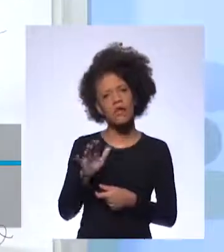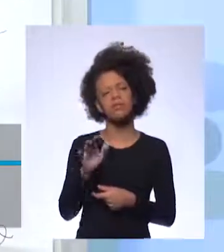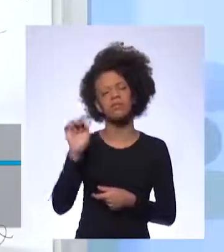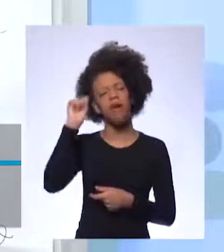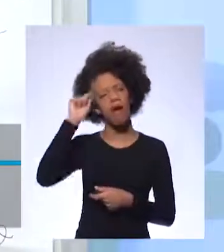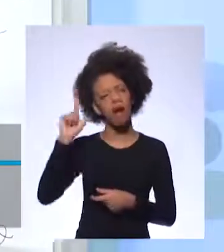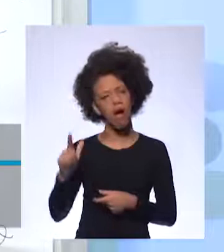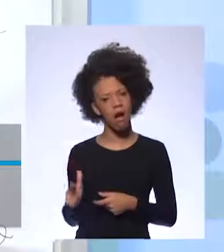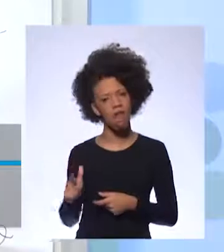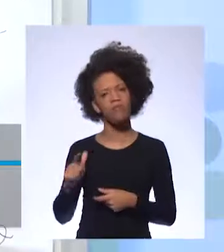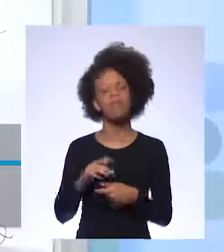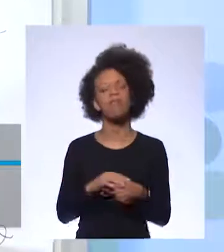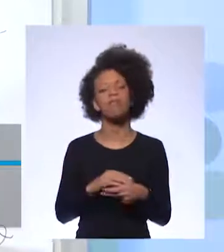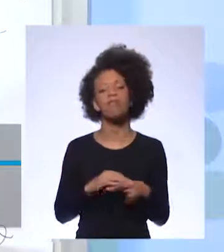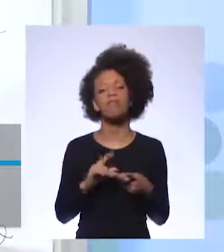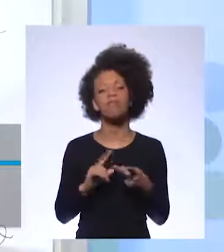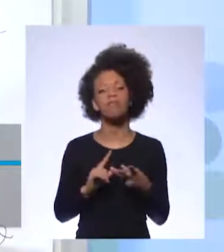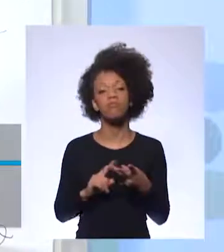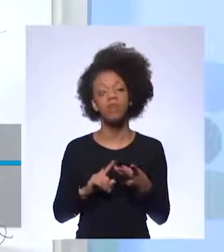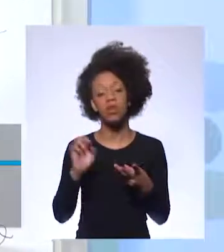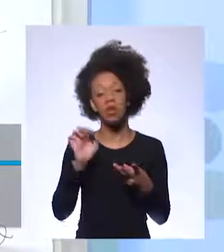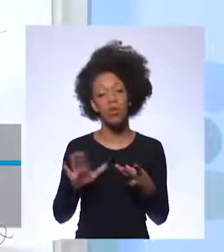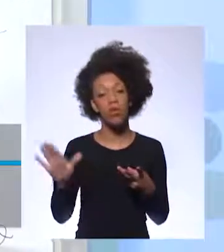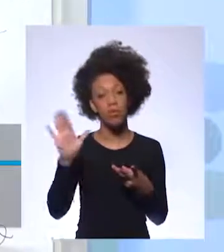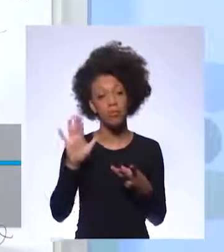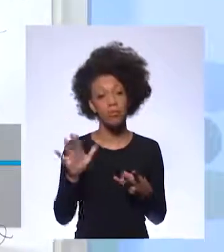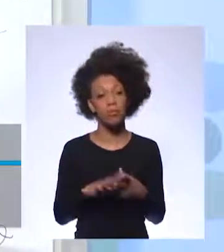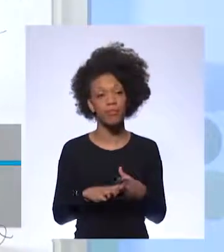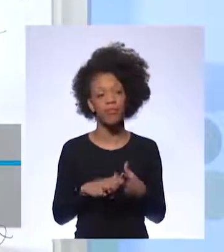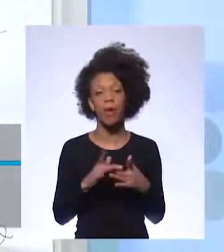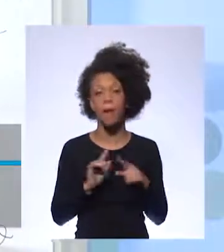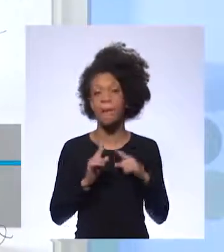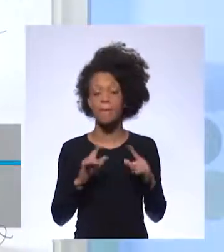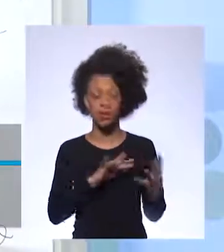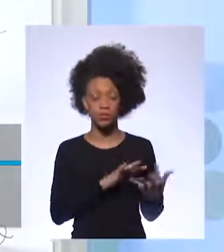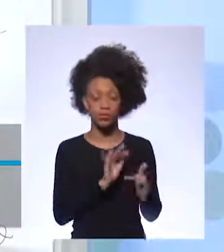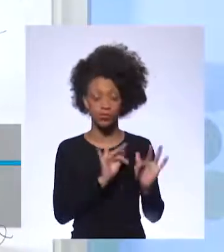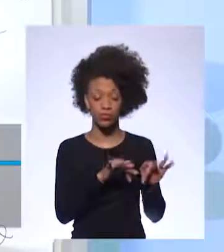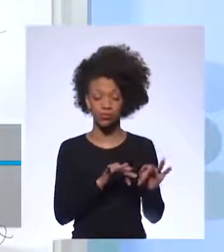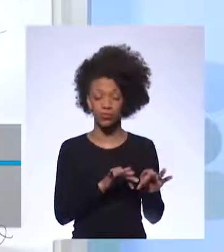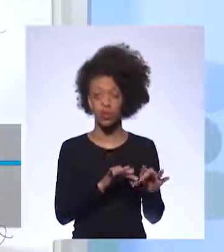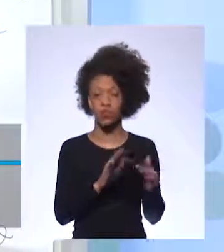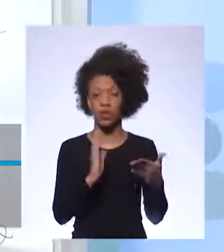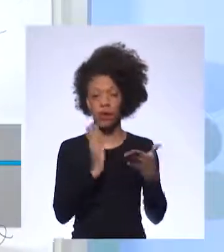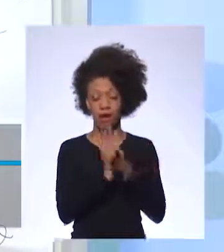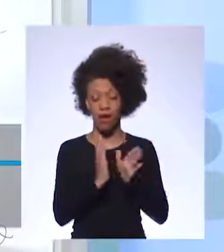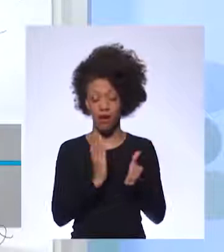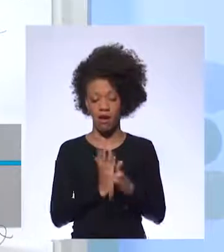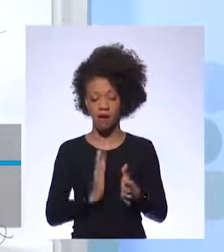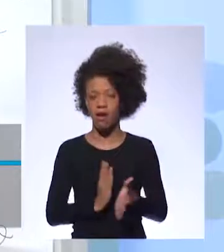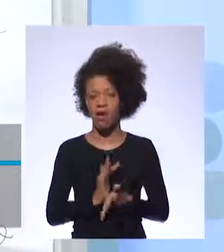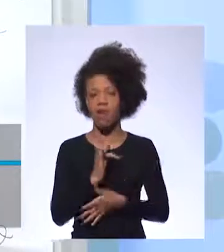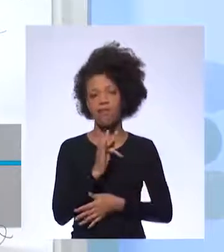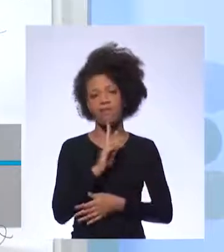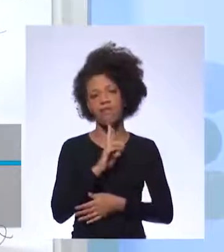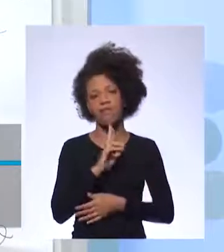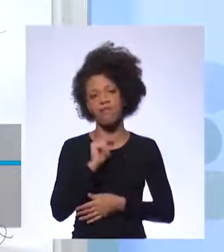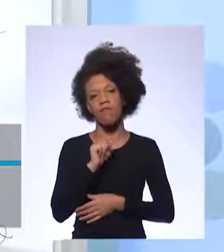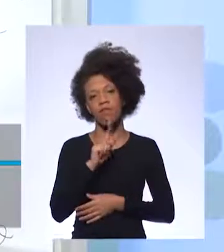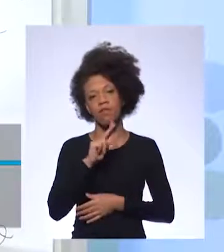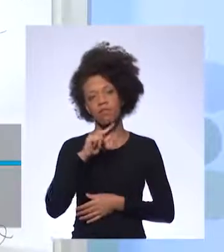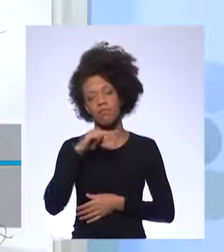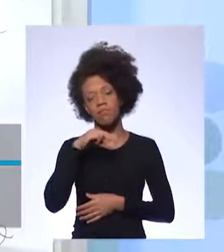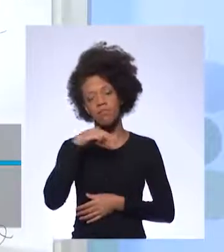terrenos imensos né vários territórios no feudalismo nós temos desfragmentar temos fragmentação